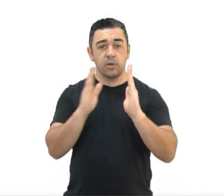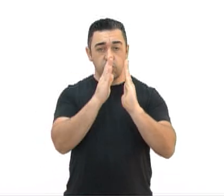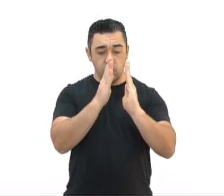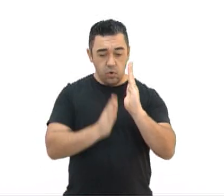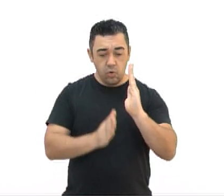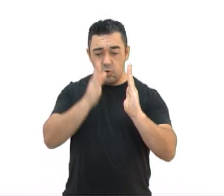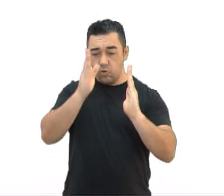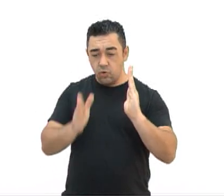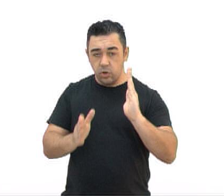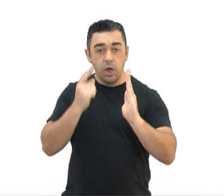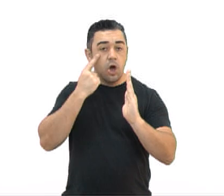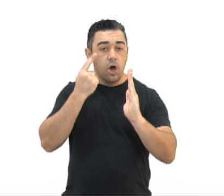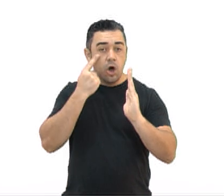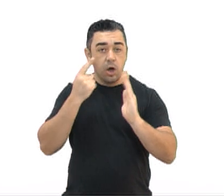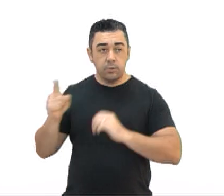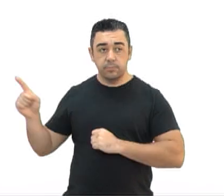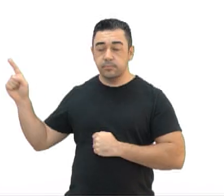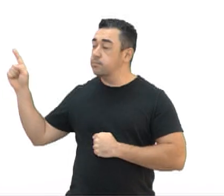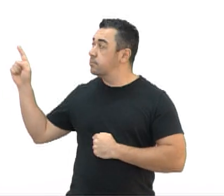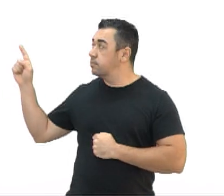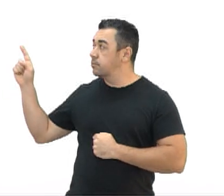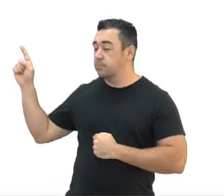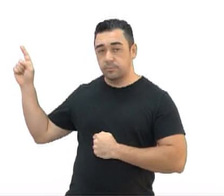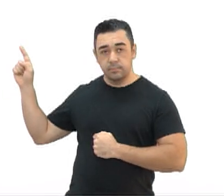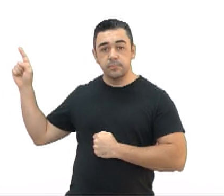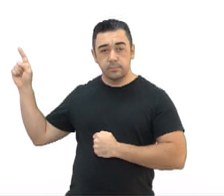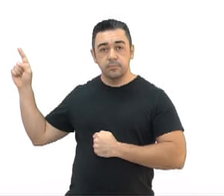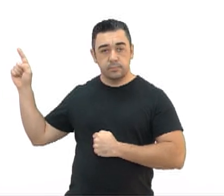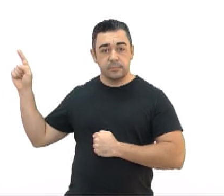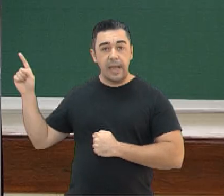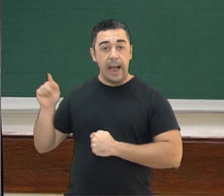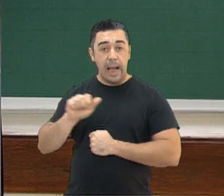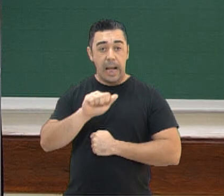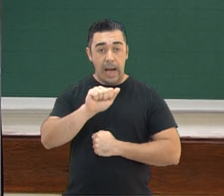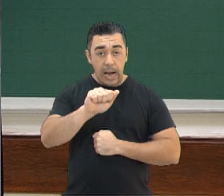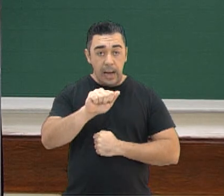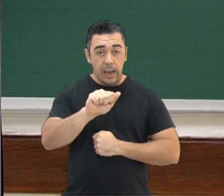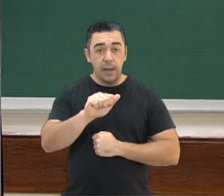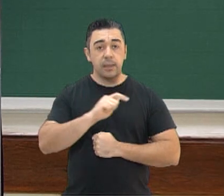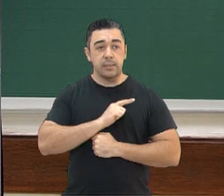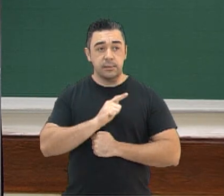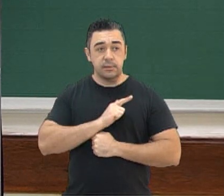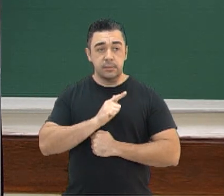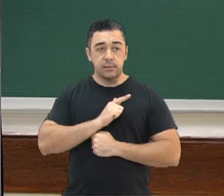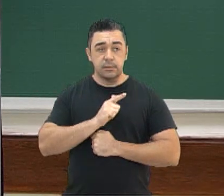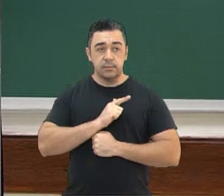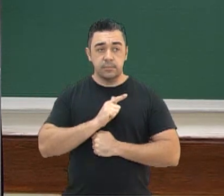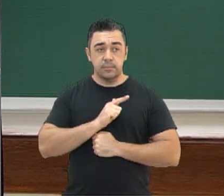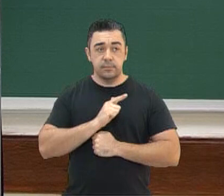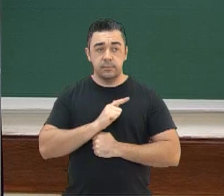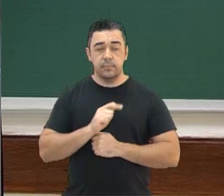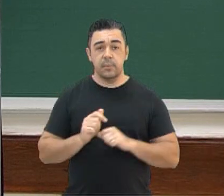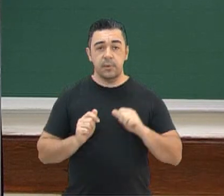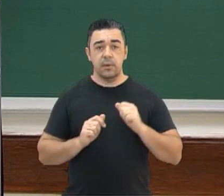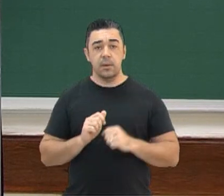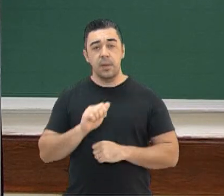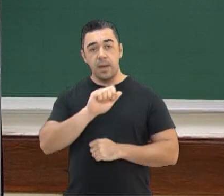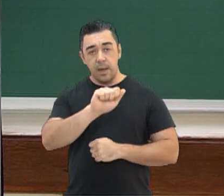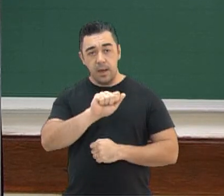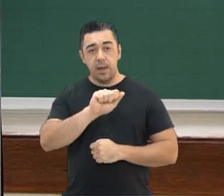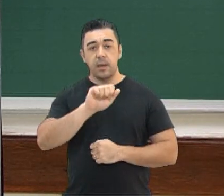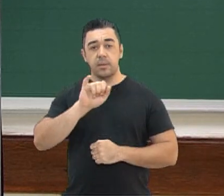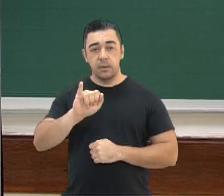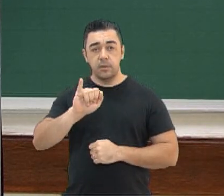lá nessa matriz, tá bom? Essa matriz A, onde os elementos estão representados por A, I,